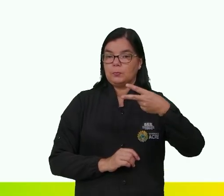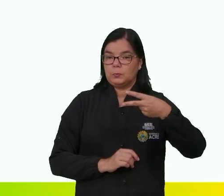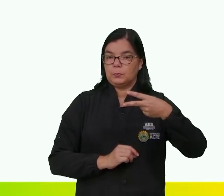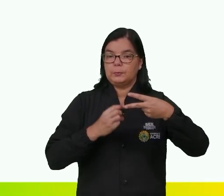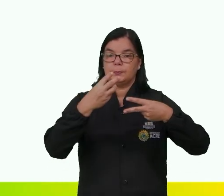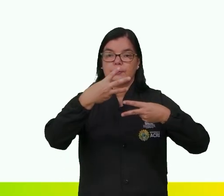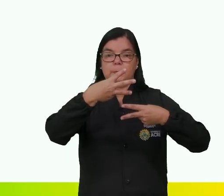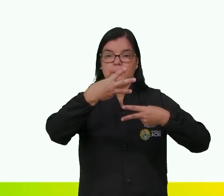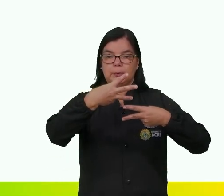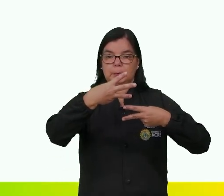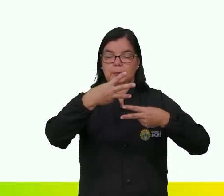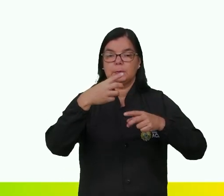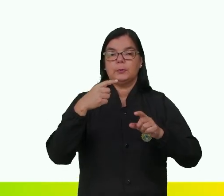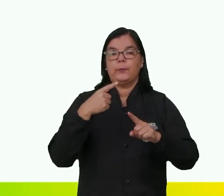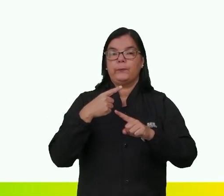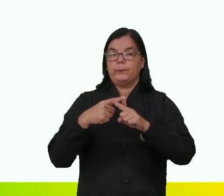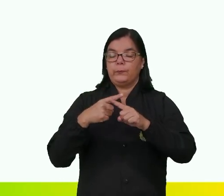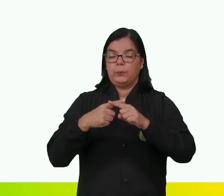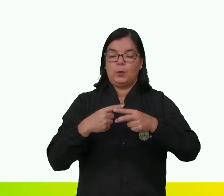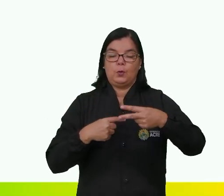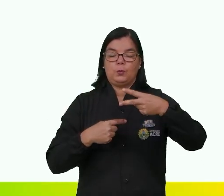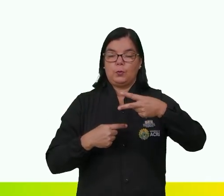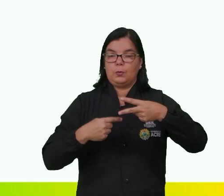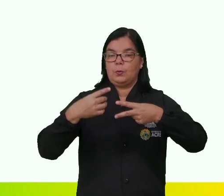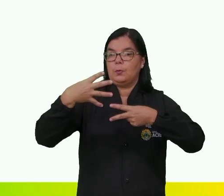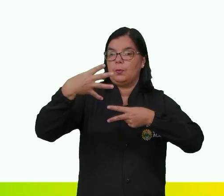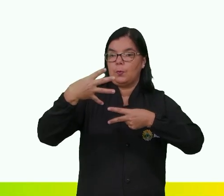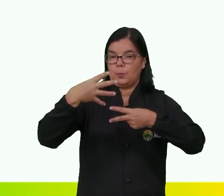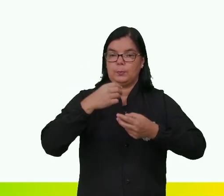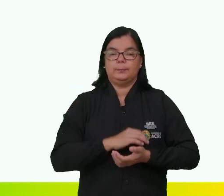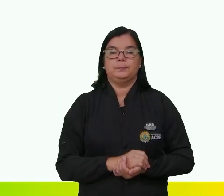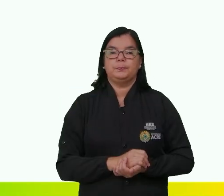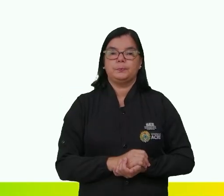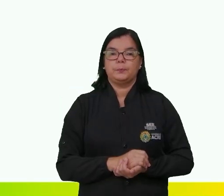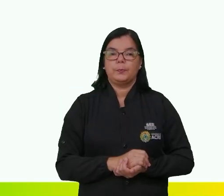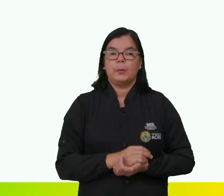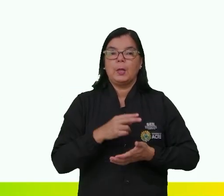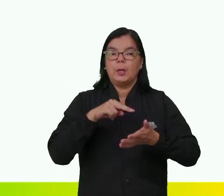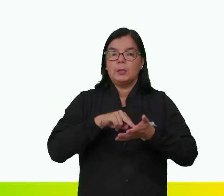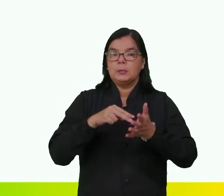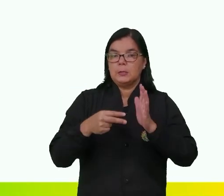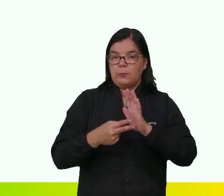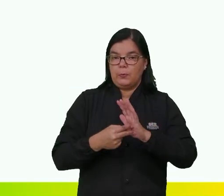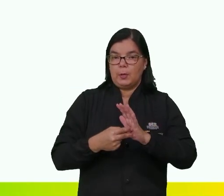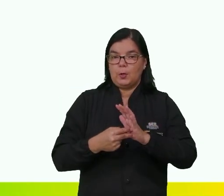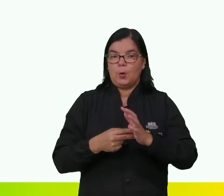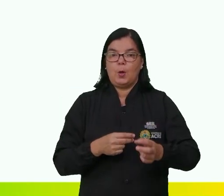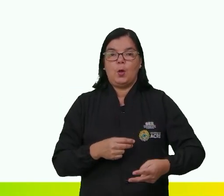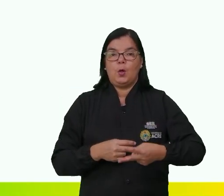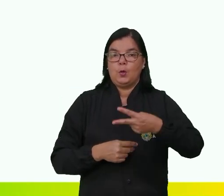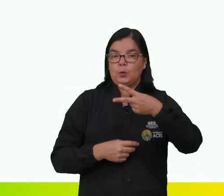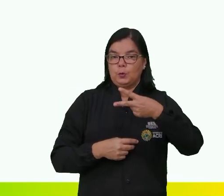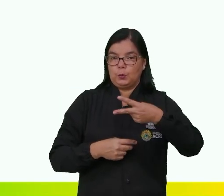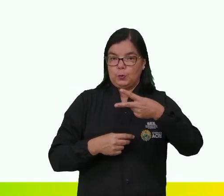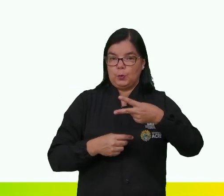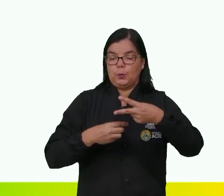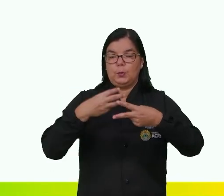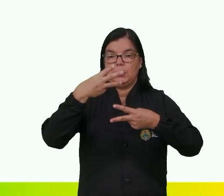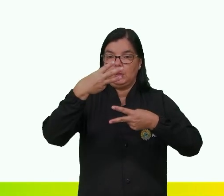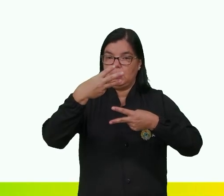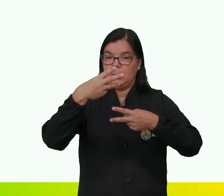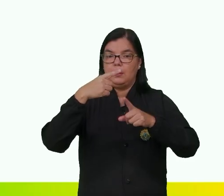2 elevado a 3 vezes 2 elevado a 4. Isso é 2 elevado a 3